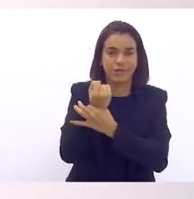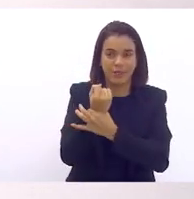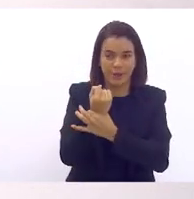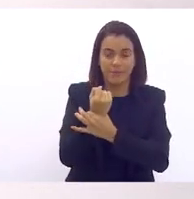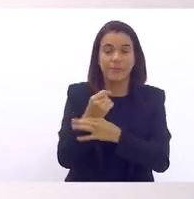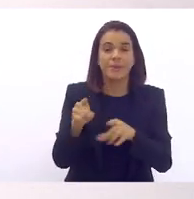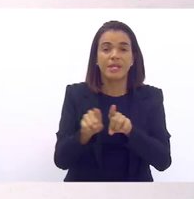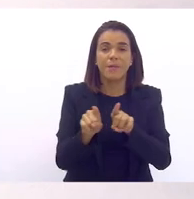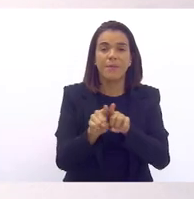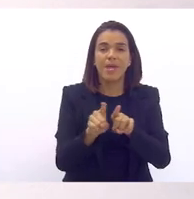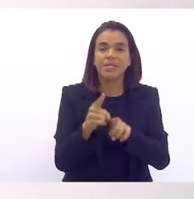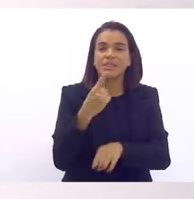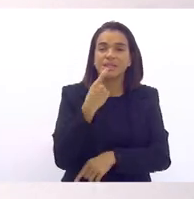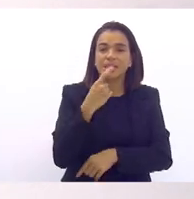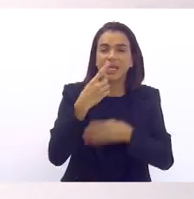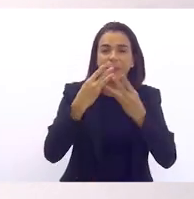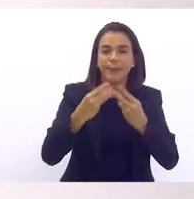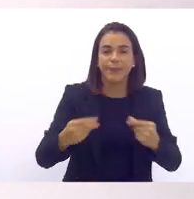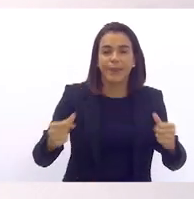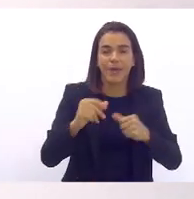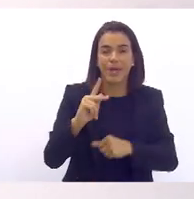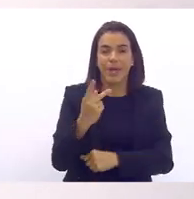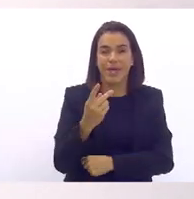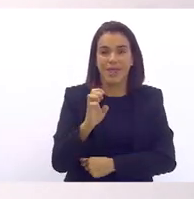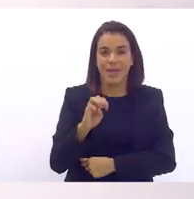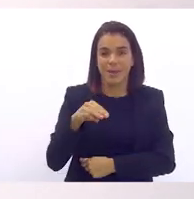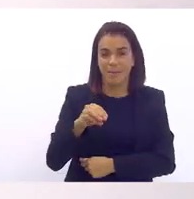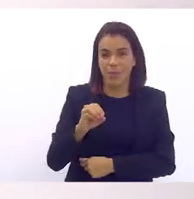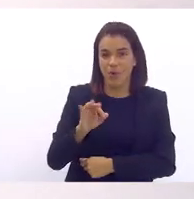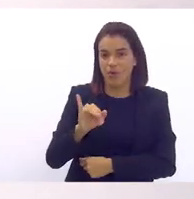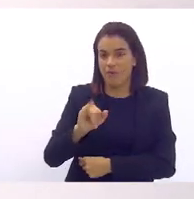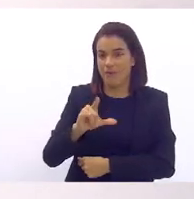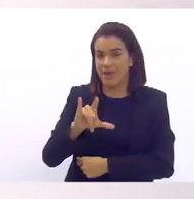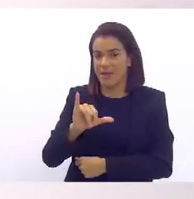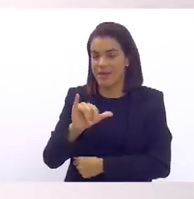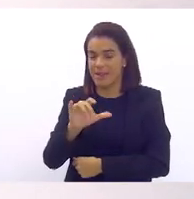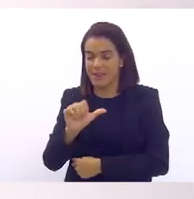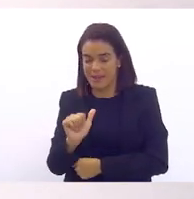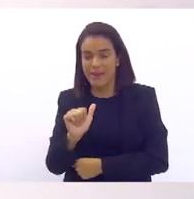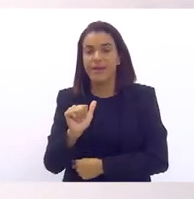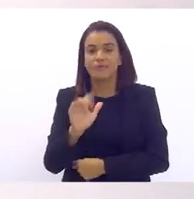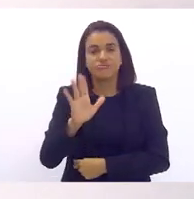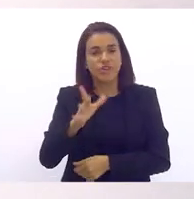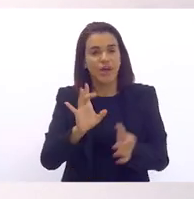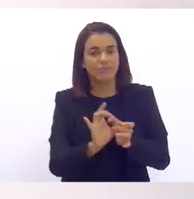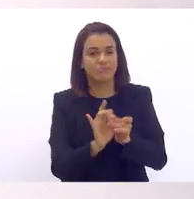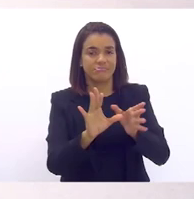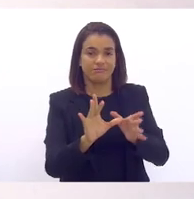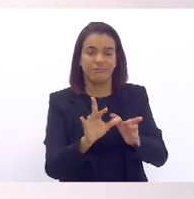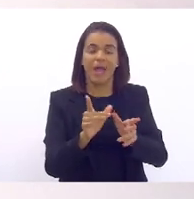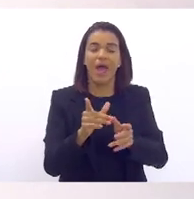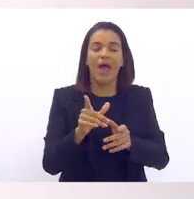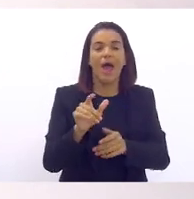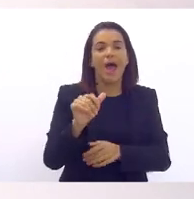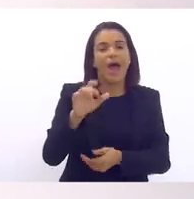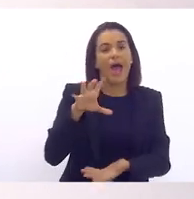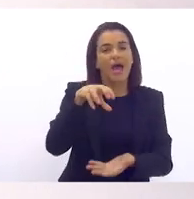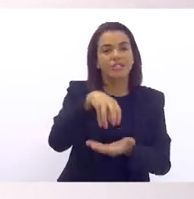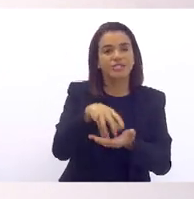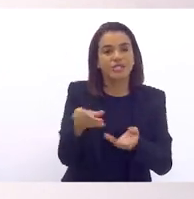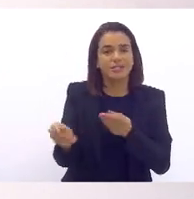hemofilia tipo a um produto recém licenciado pelo agência reguladora americana